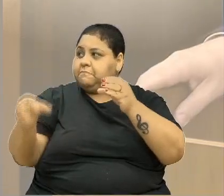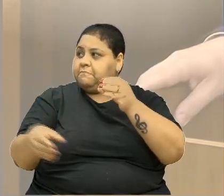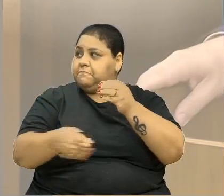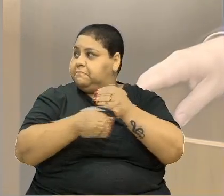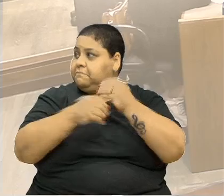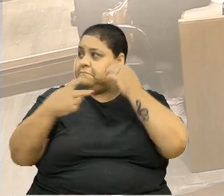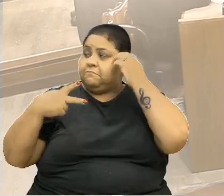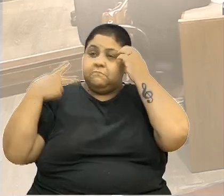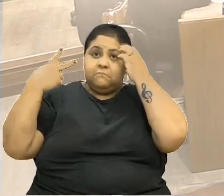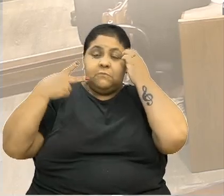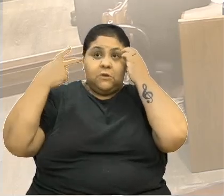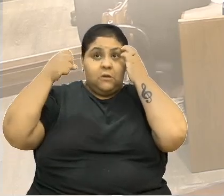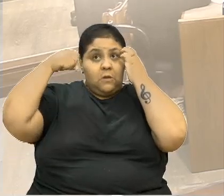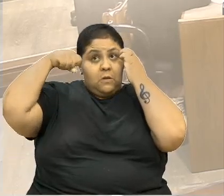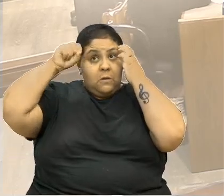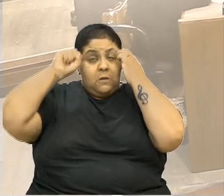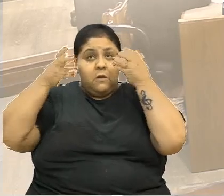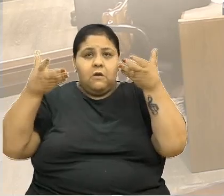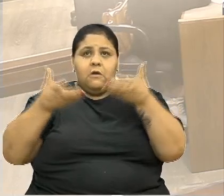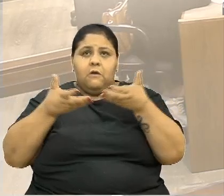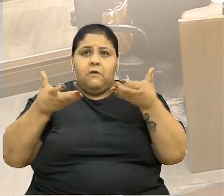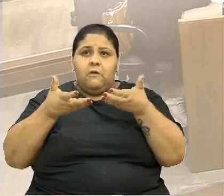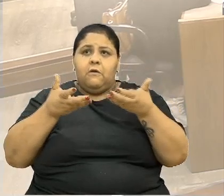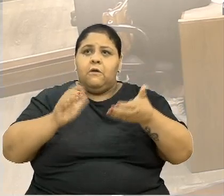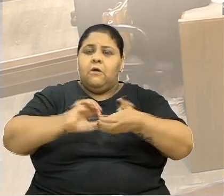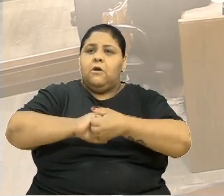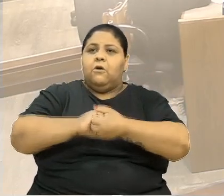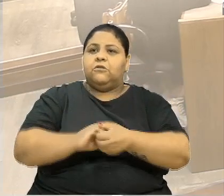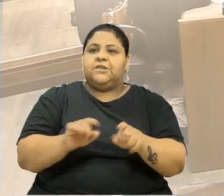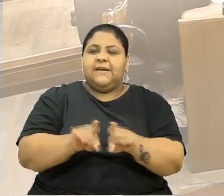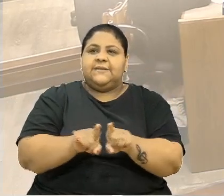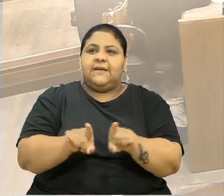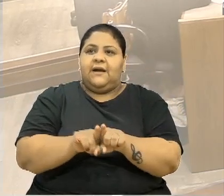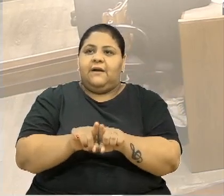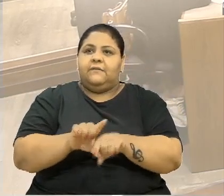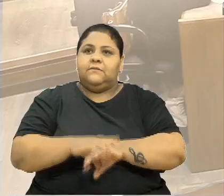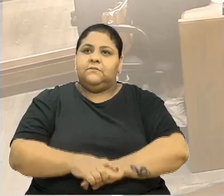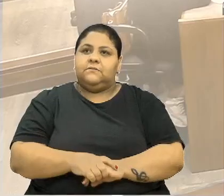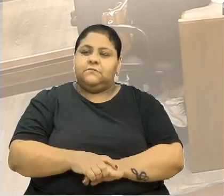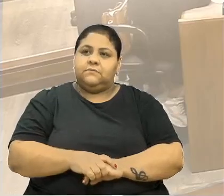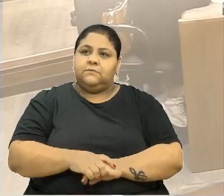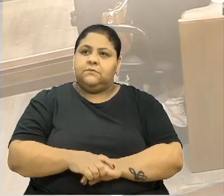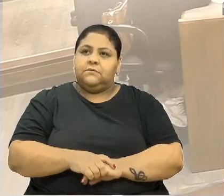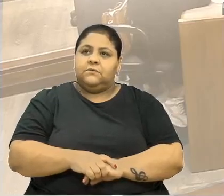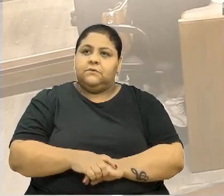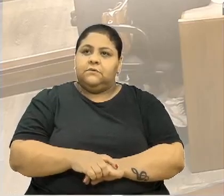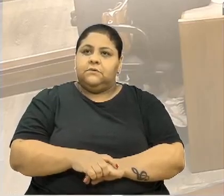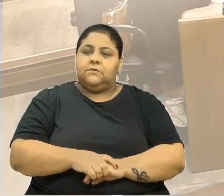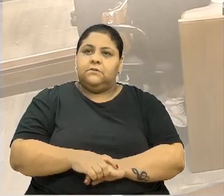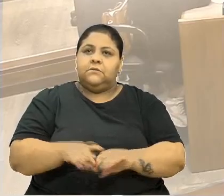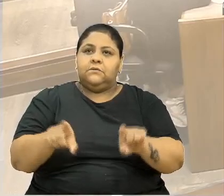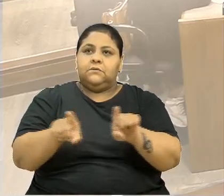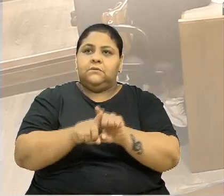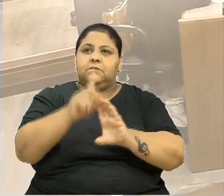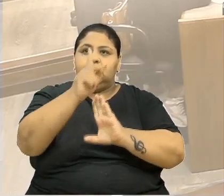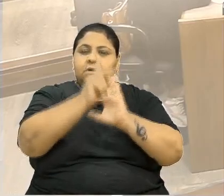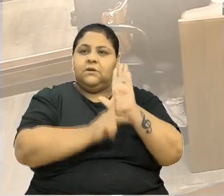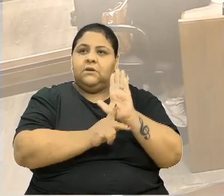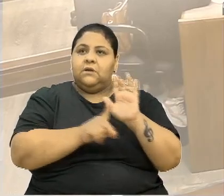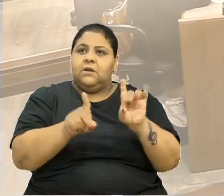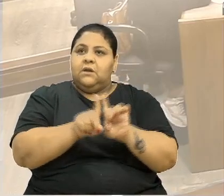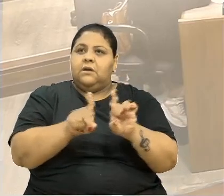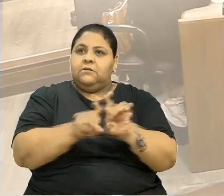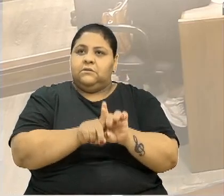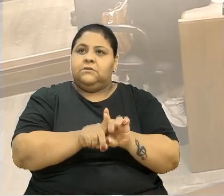vereador Xuxa. Primeiro, quero cumprimentar o vereador Lucas Dil por ter essa ideia de trazer esse projeto para a Câmara de Vereadores em